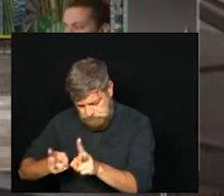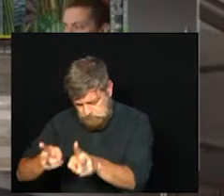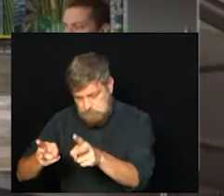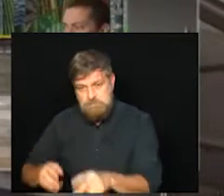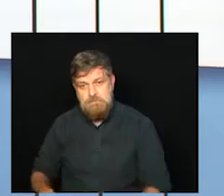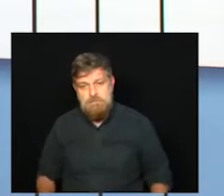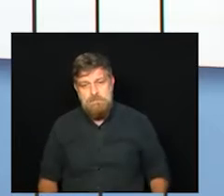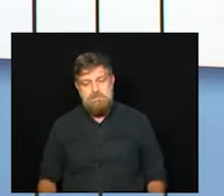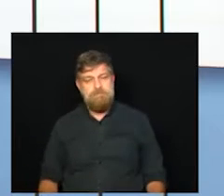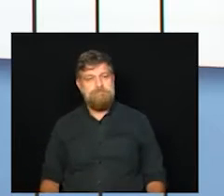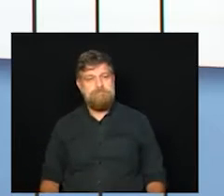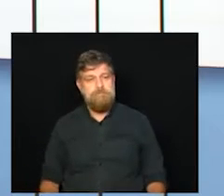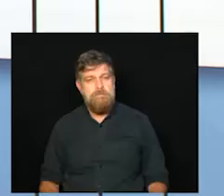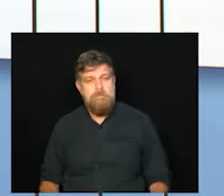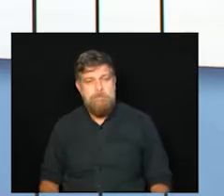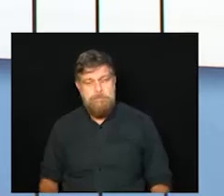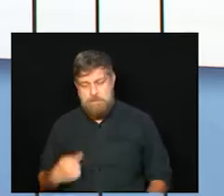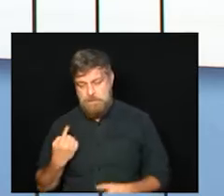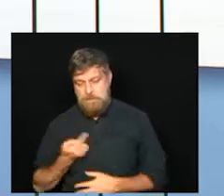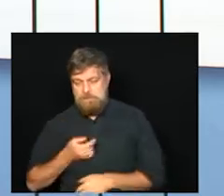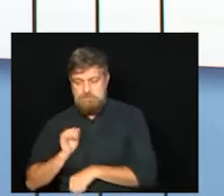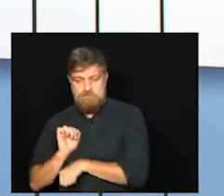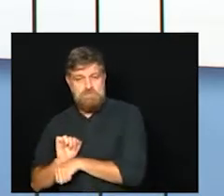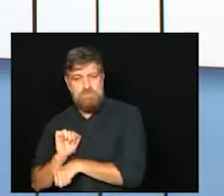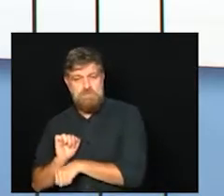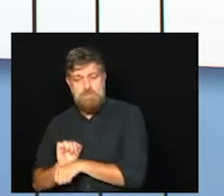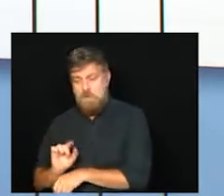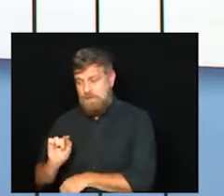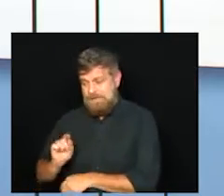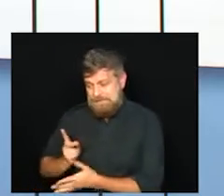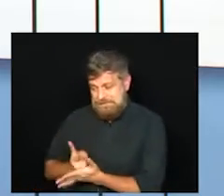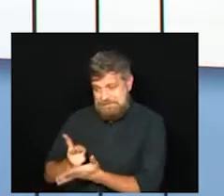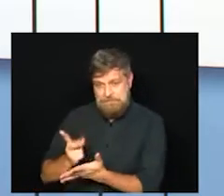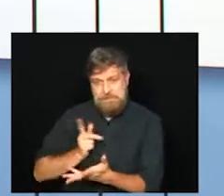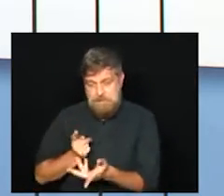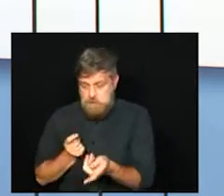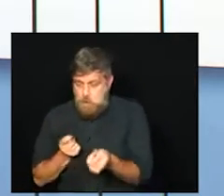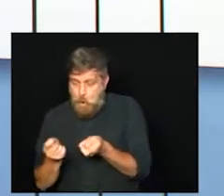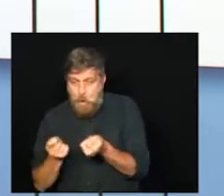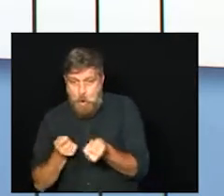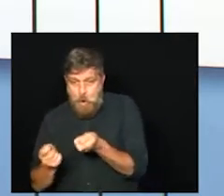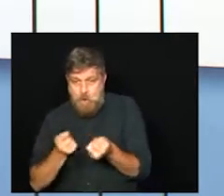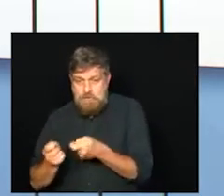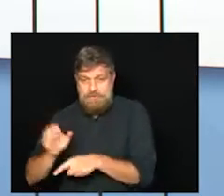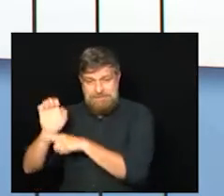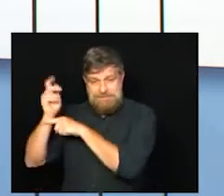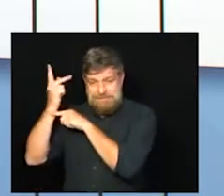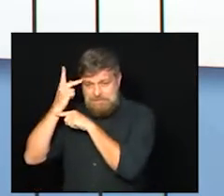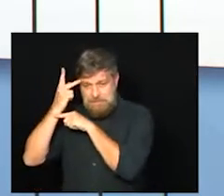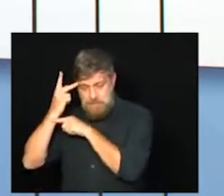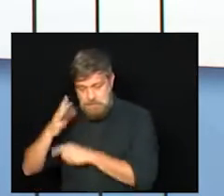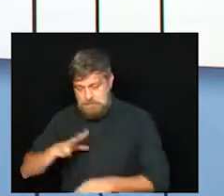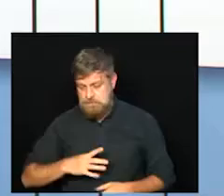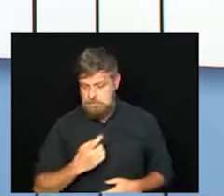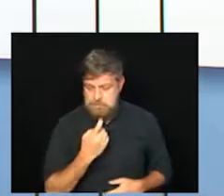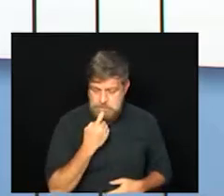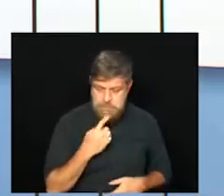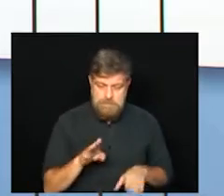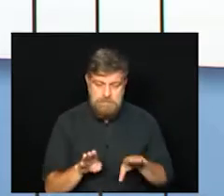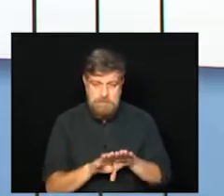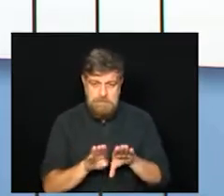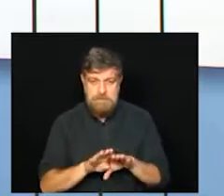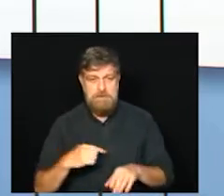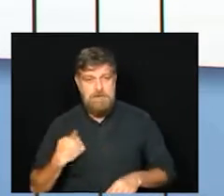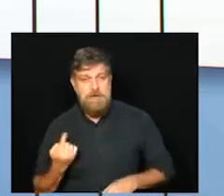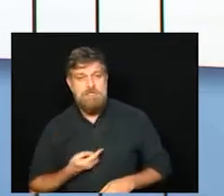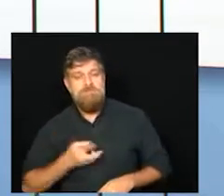combate. E a gente aguarda sempre que esse monitoramento seja feito no estado, aqui em Campinas também. E